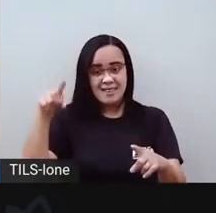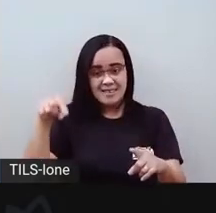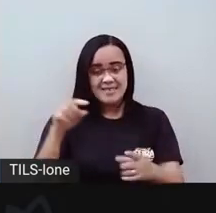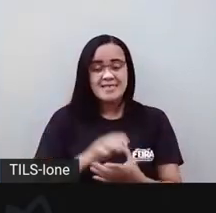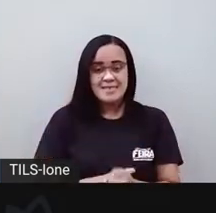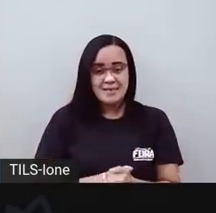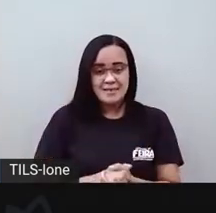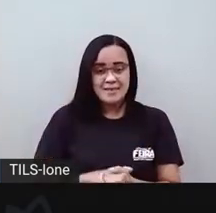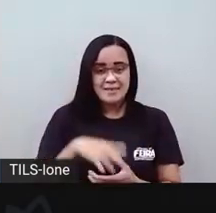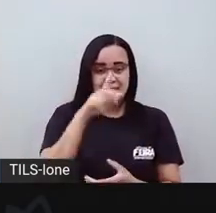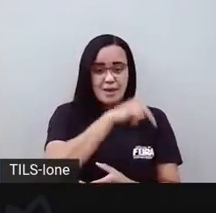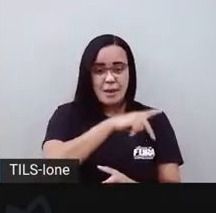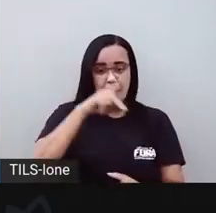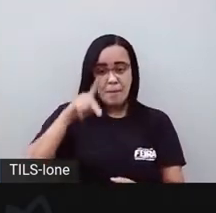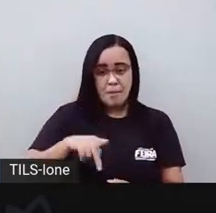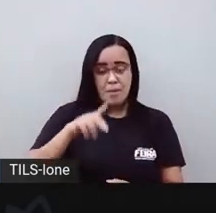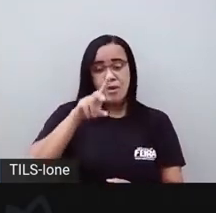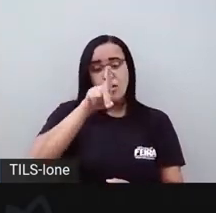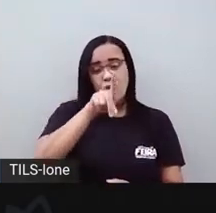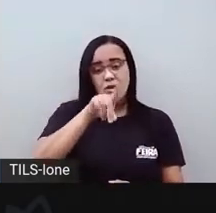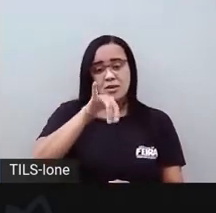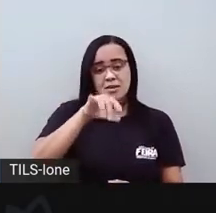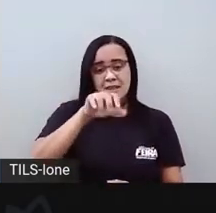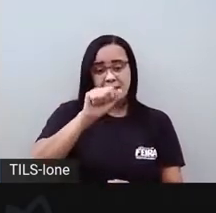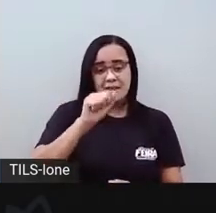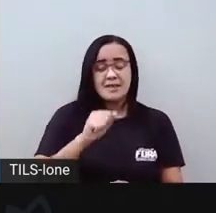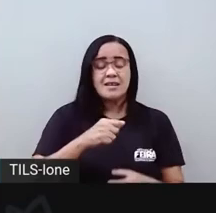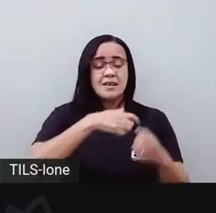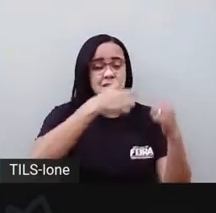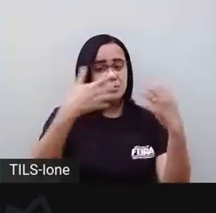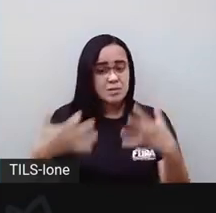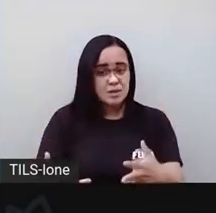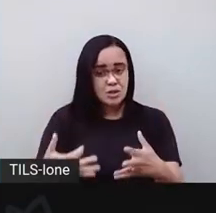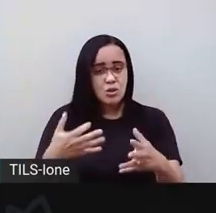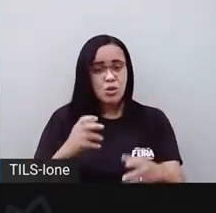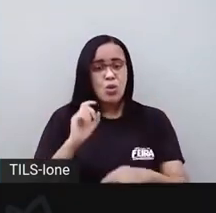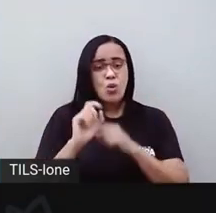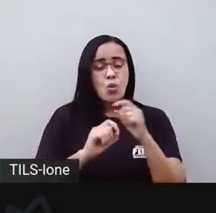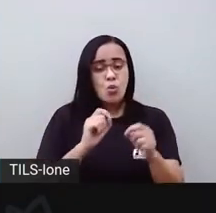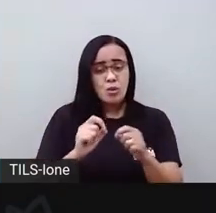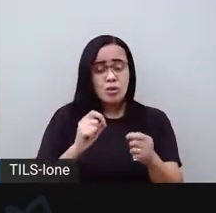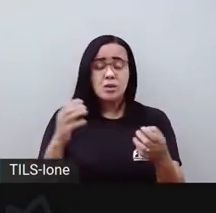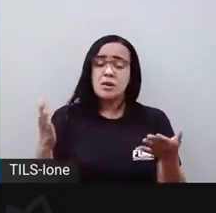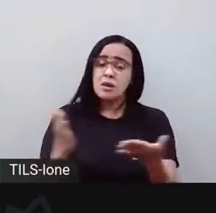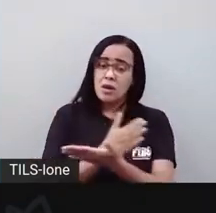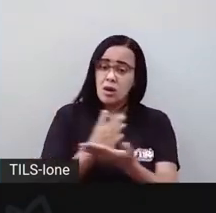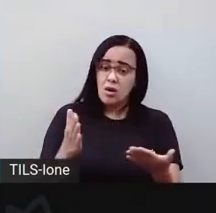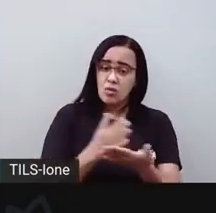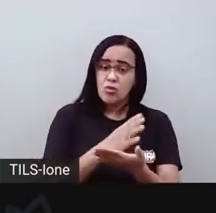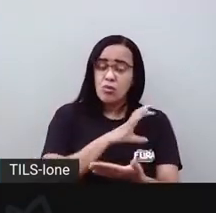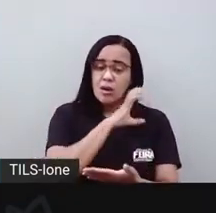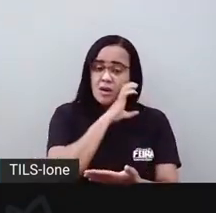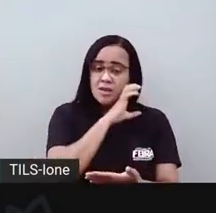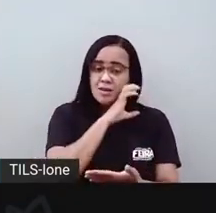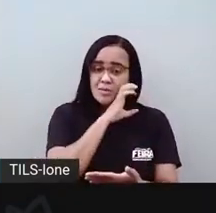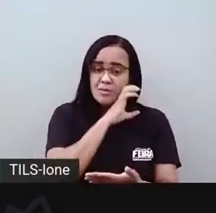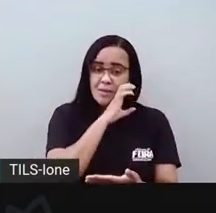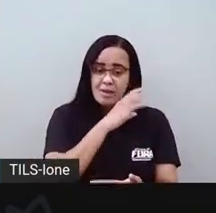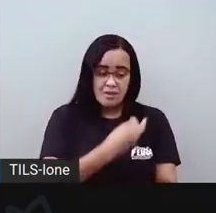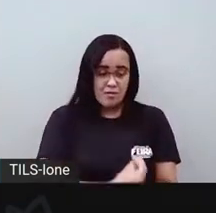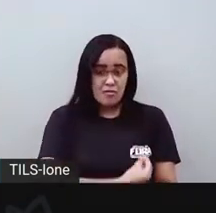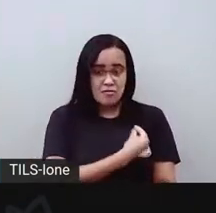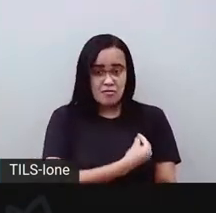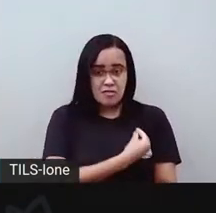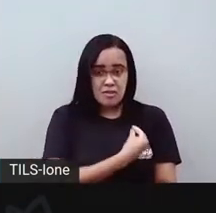Prodéia falou que tem animais na história que só gostam de viver em lugares muito frios. O pinguim, por exemplo, ele